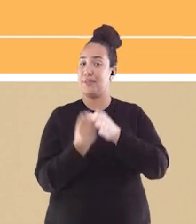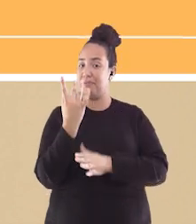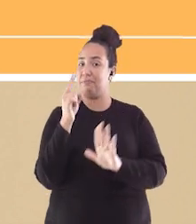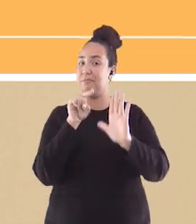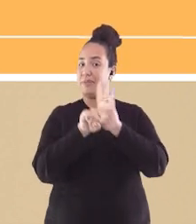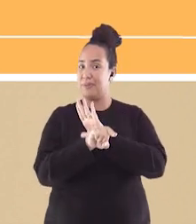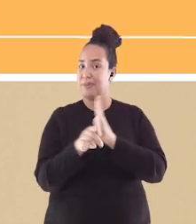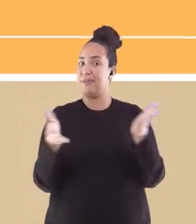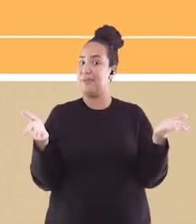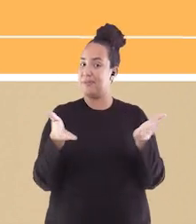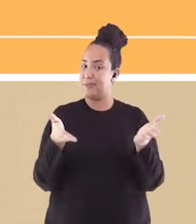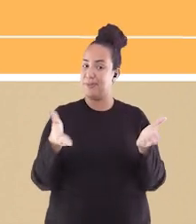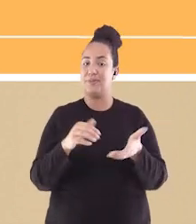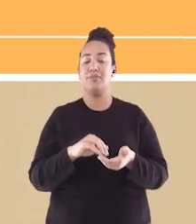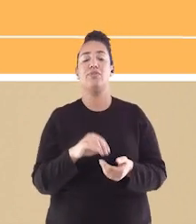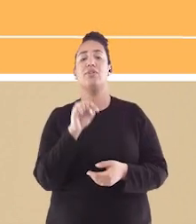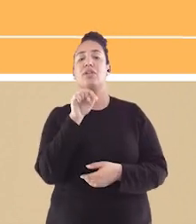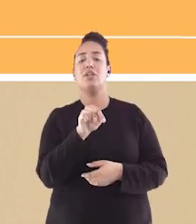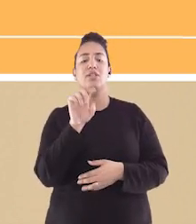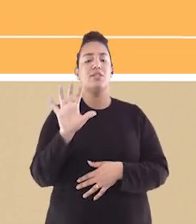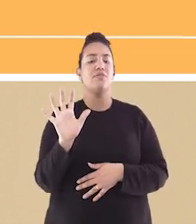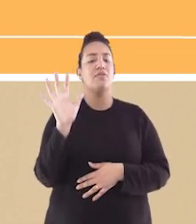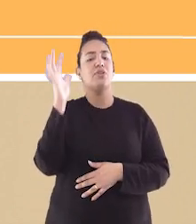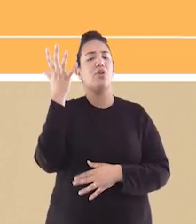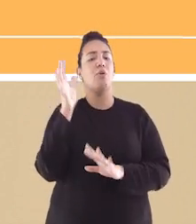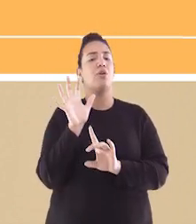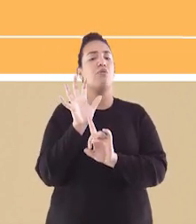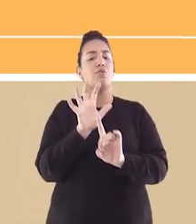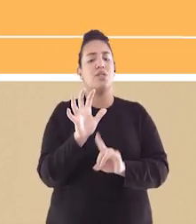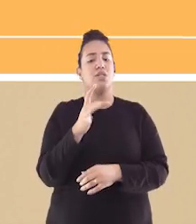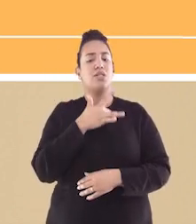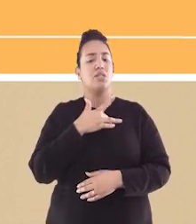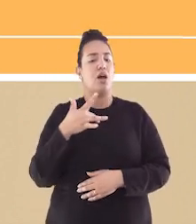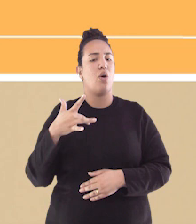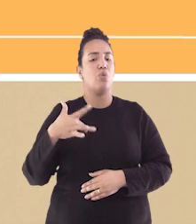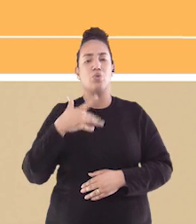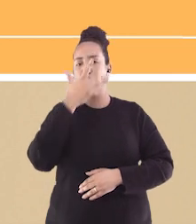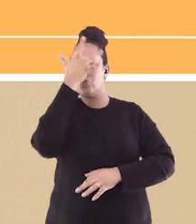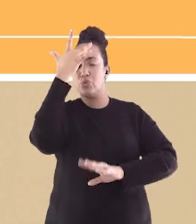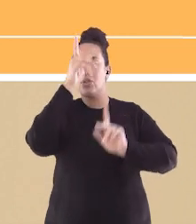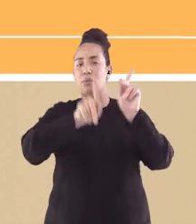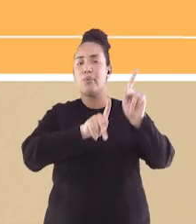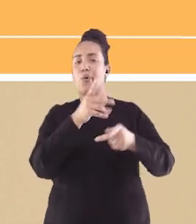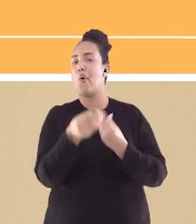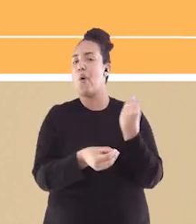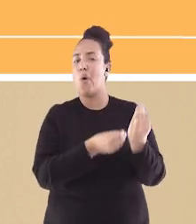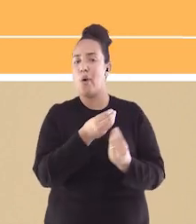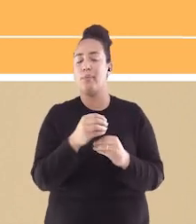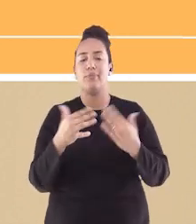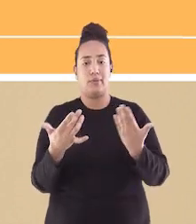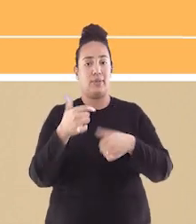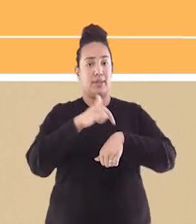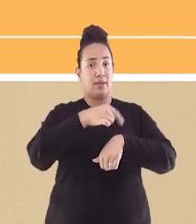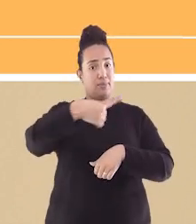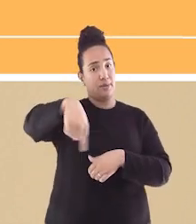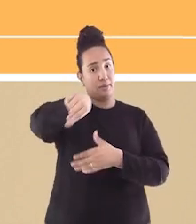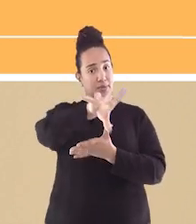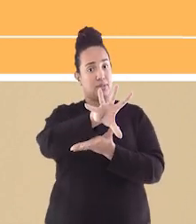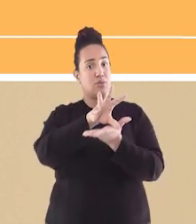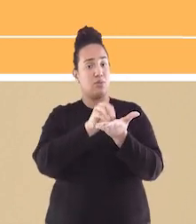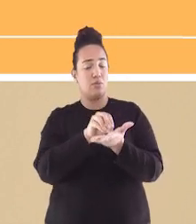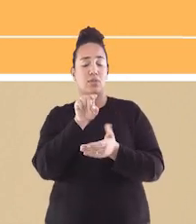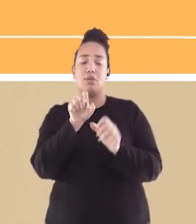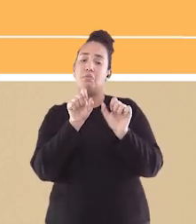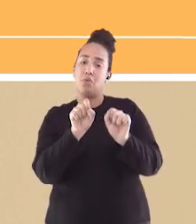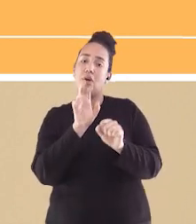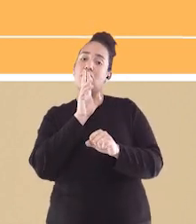inversão térmica pode afetar a saúde de uma população urbana? Eu vou dar um tempo para que você copie em seu caderno. Você pode responder ao longo da nossa